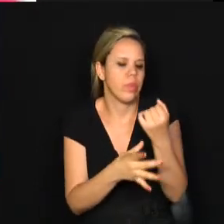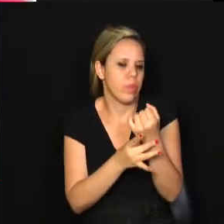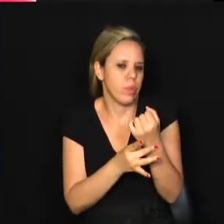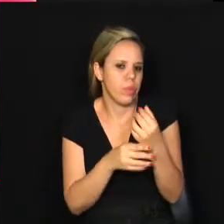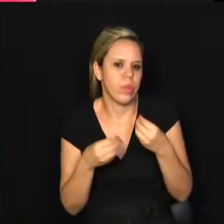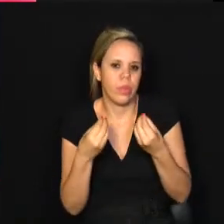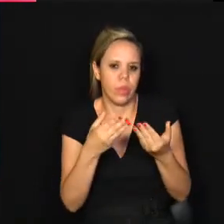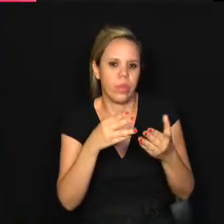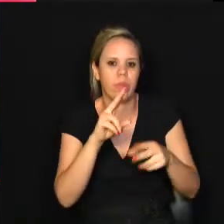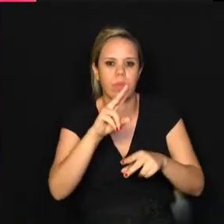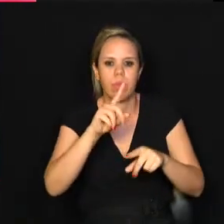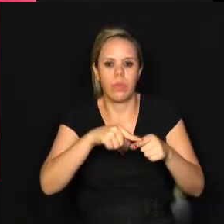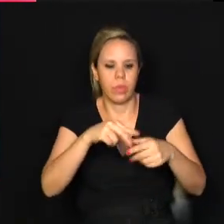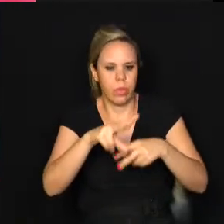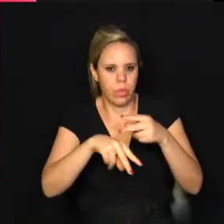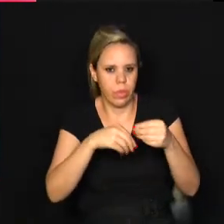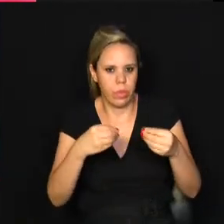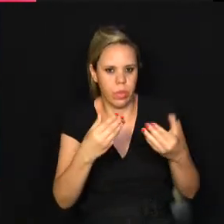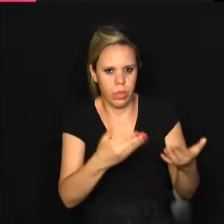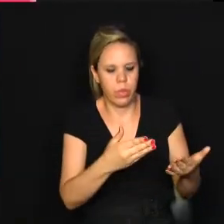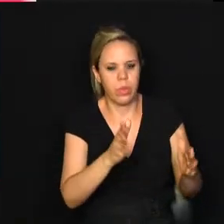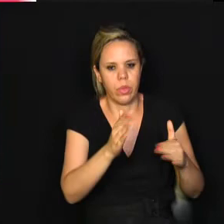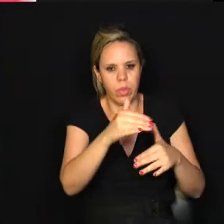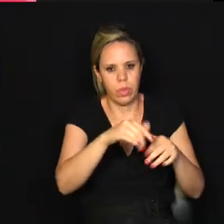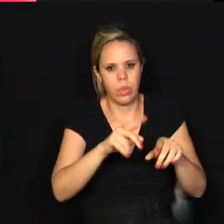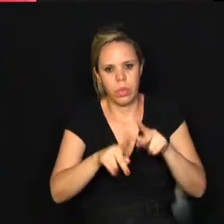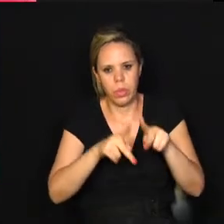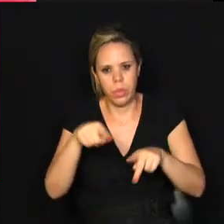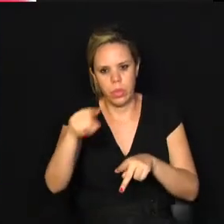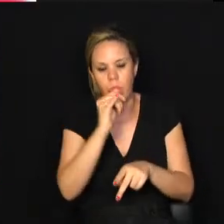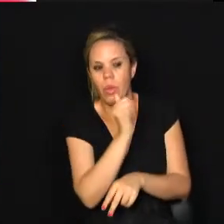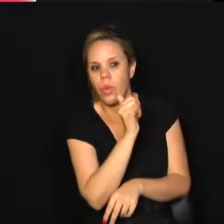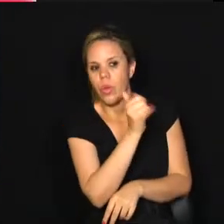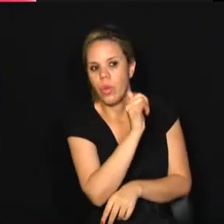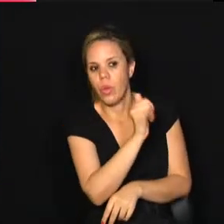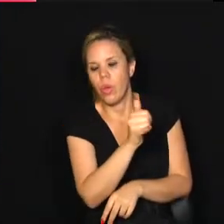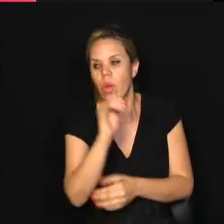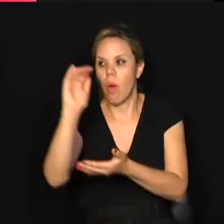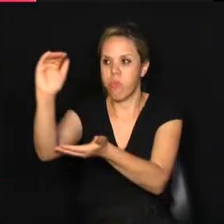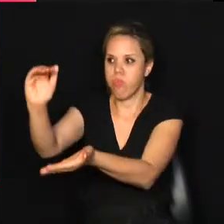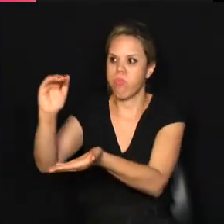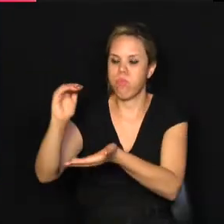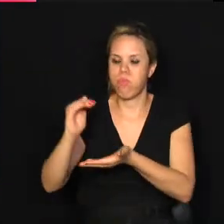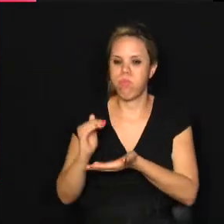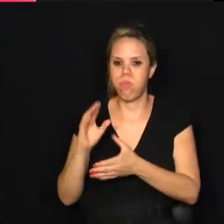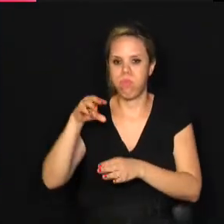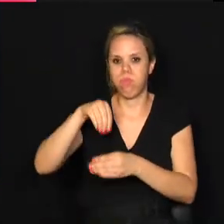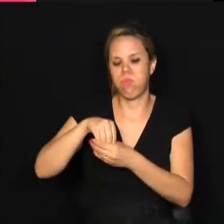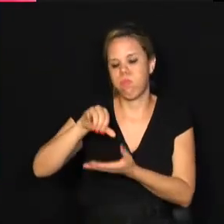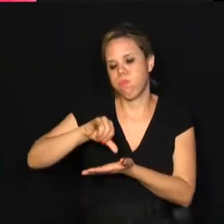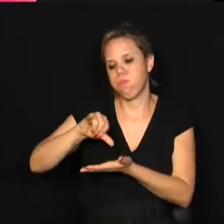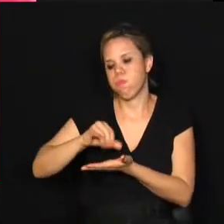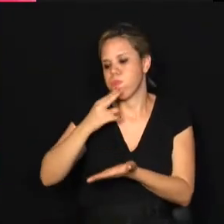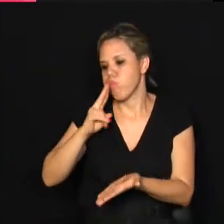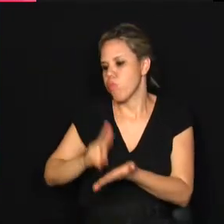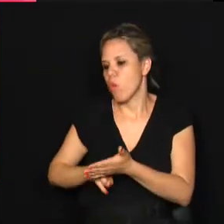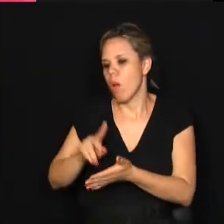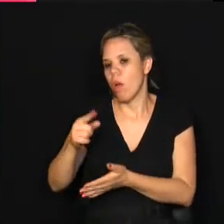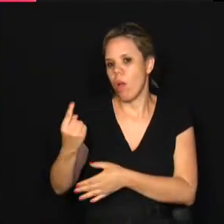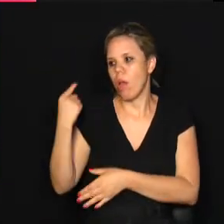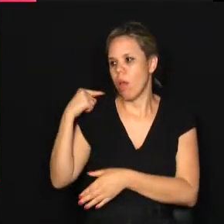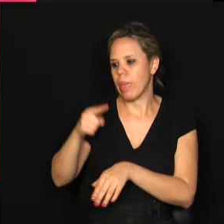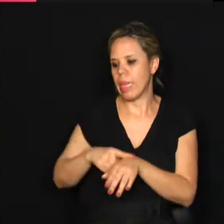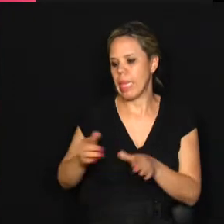entrega dessas mercadorias, a população deveria ser informada a estar retirando nas unidades dos Correios, mas isso era por um curto